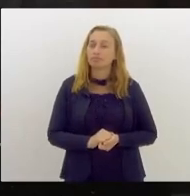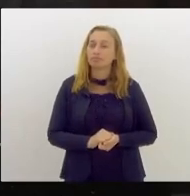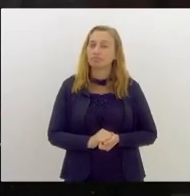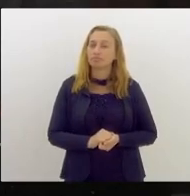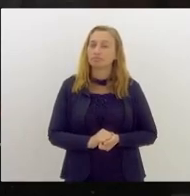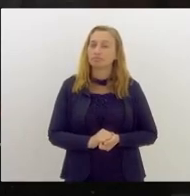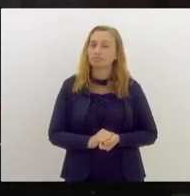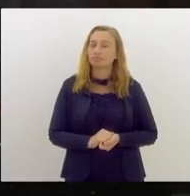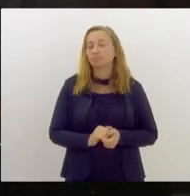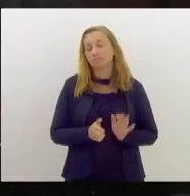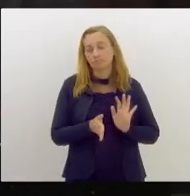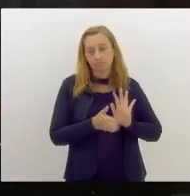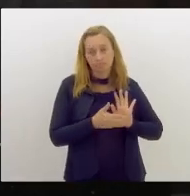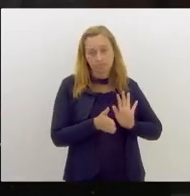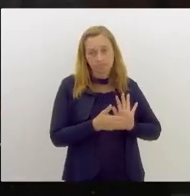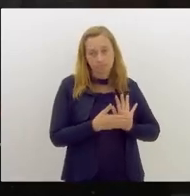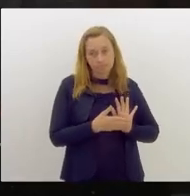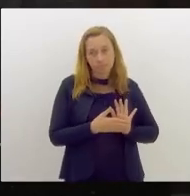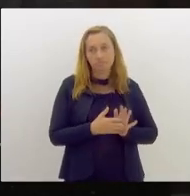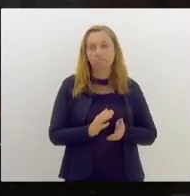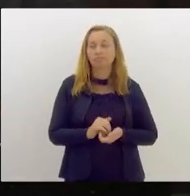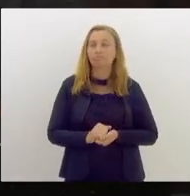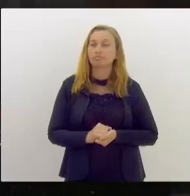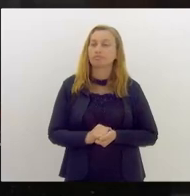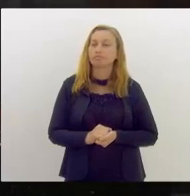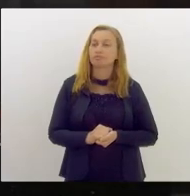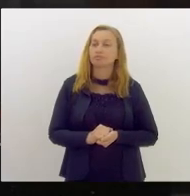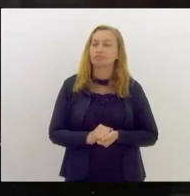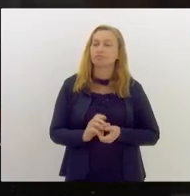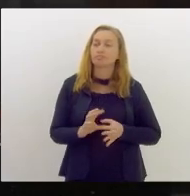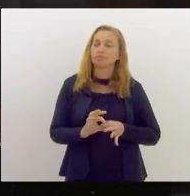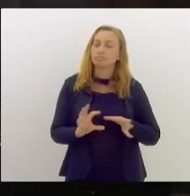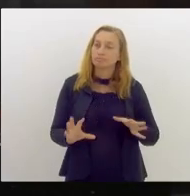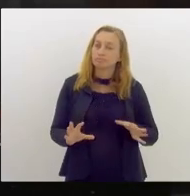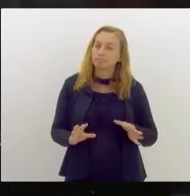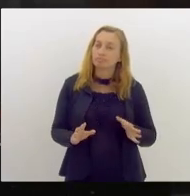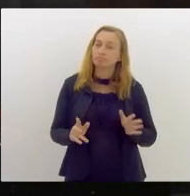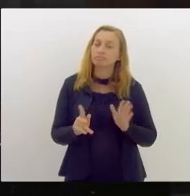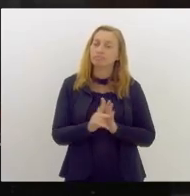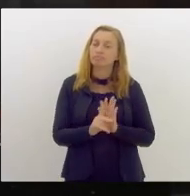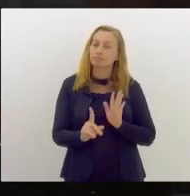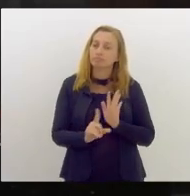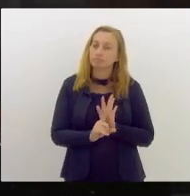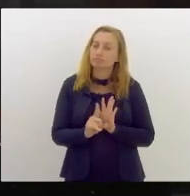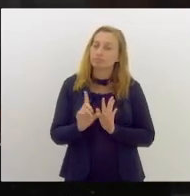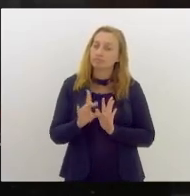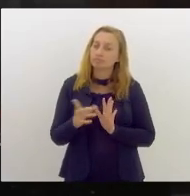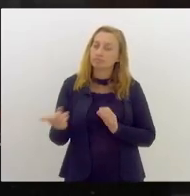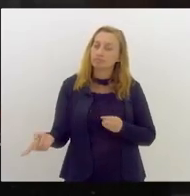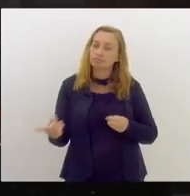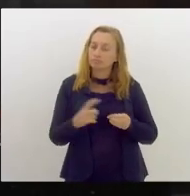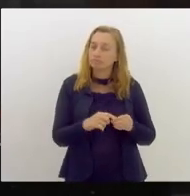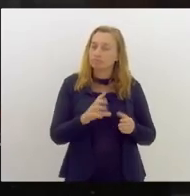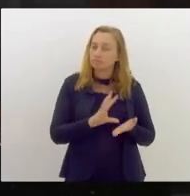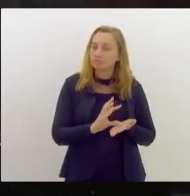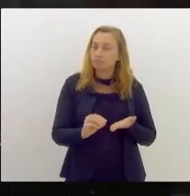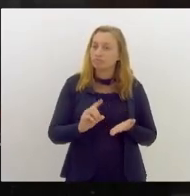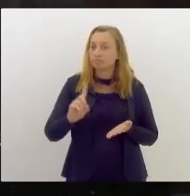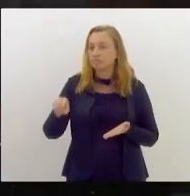uma proposta que deixasse para esse projeto de lei Só via a pauta depois